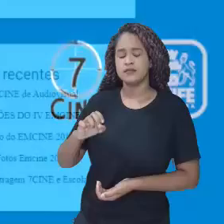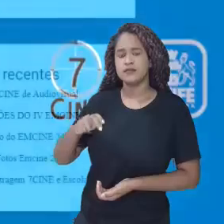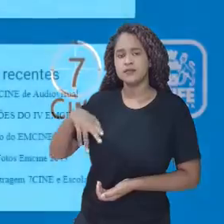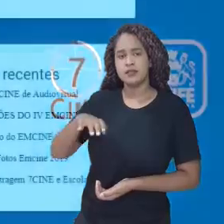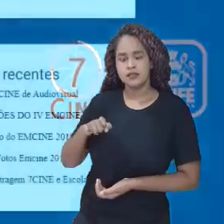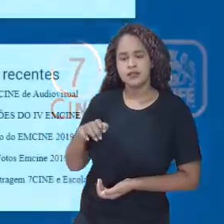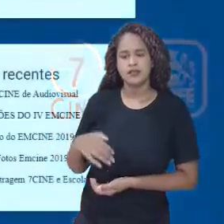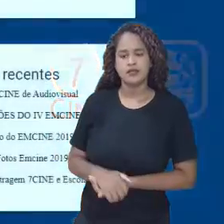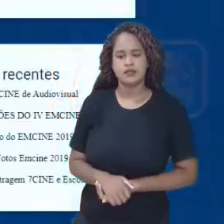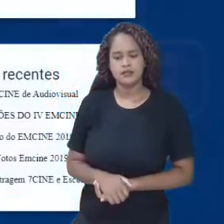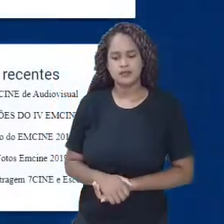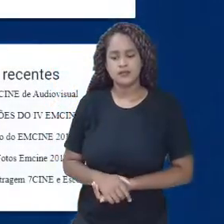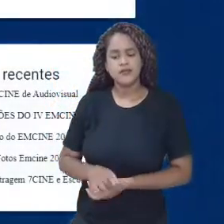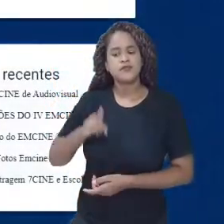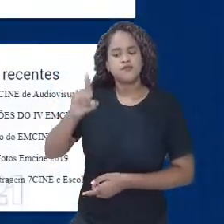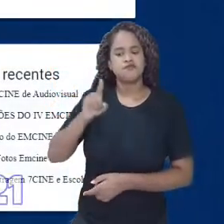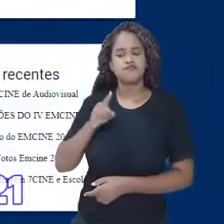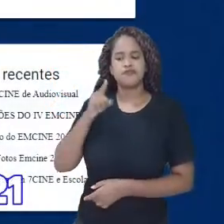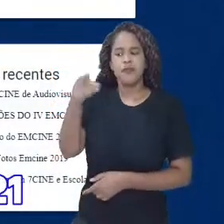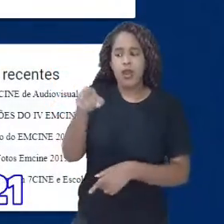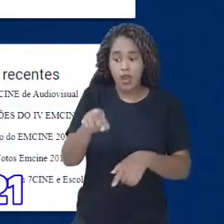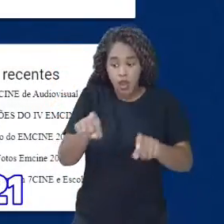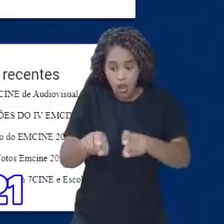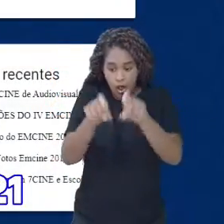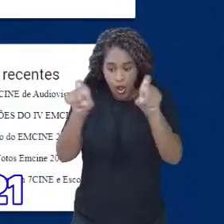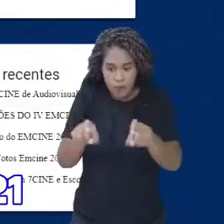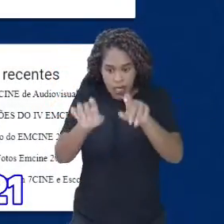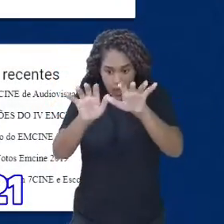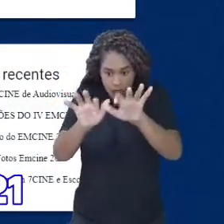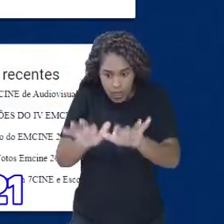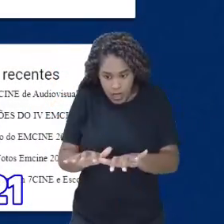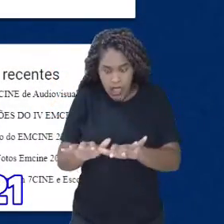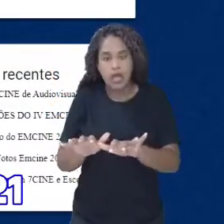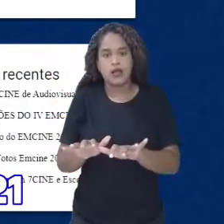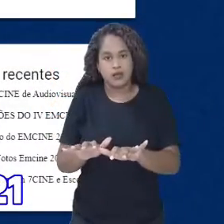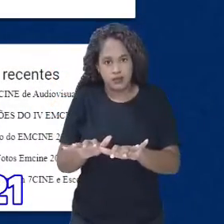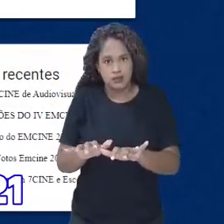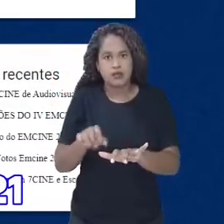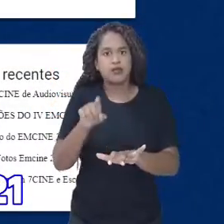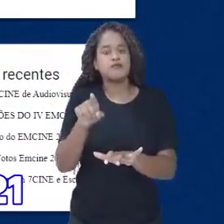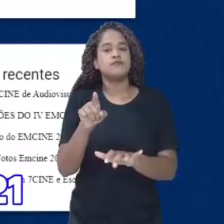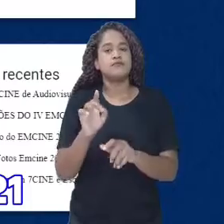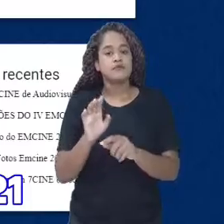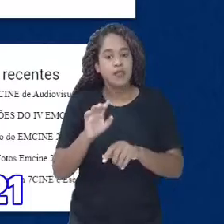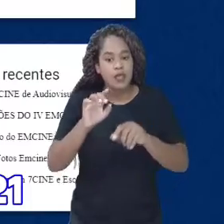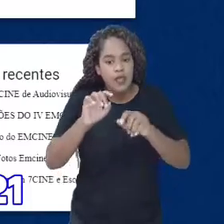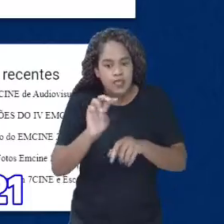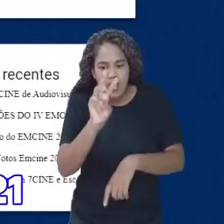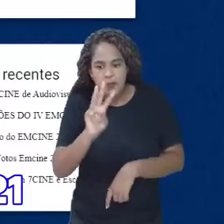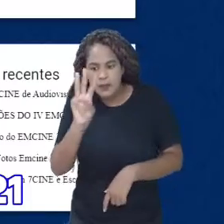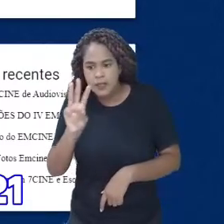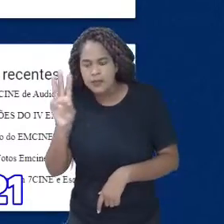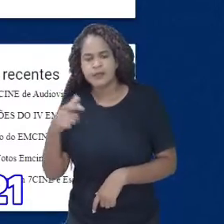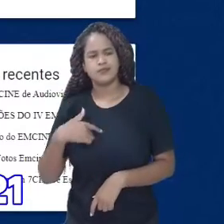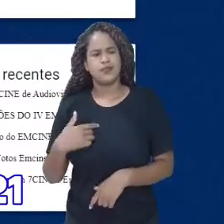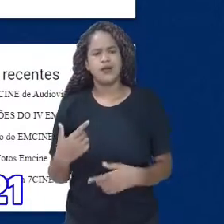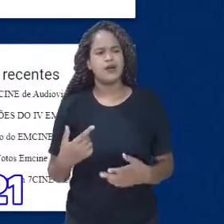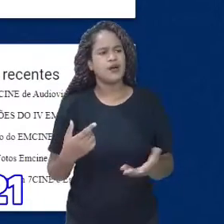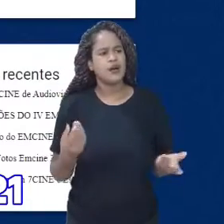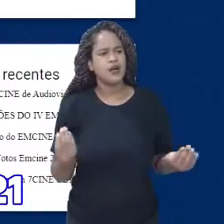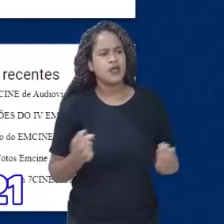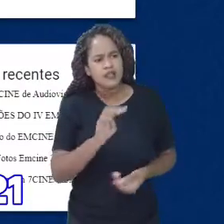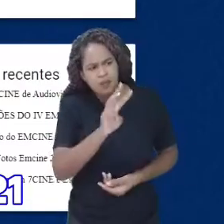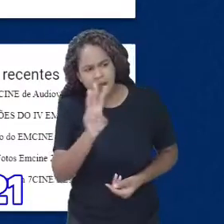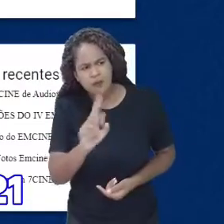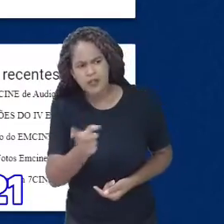te dizer, lembrando. tu vai lá nos teus computadores e bota Ô, senhorinha, daqui www, não é www não,